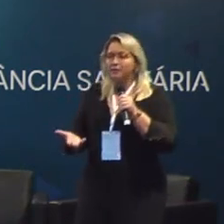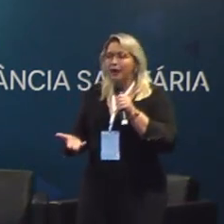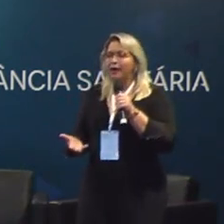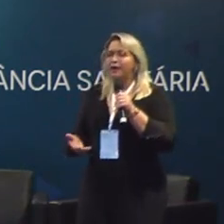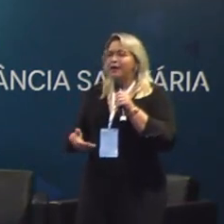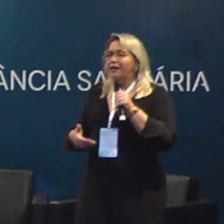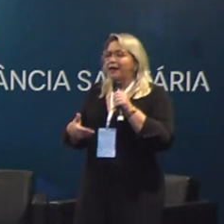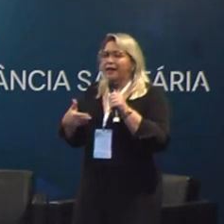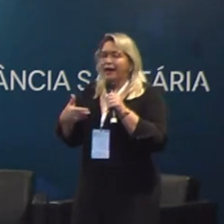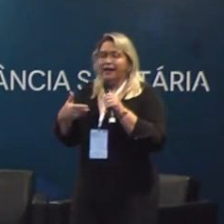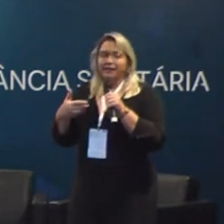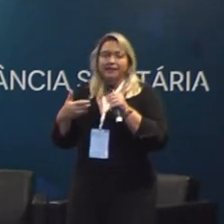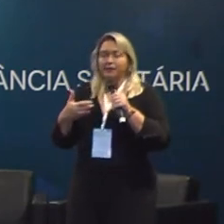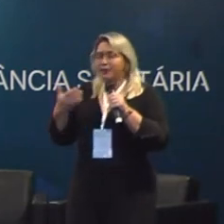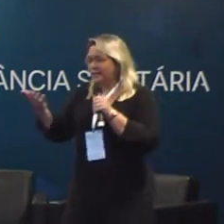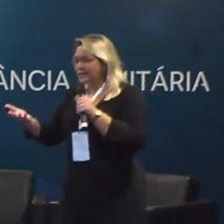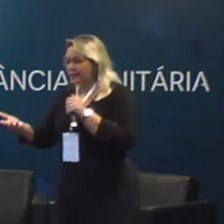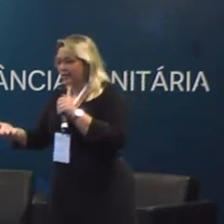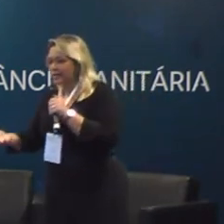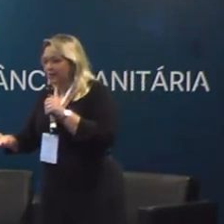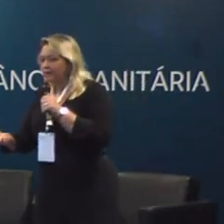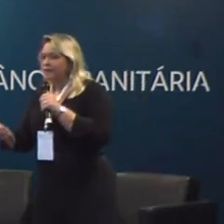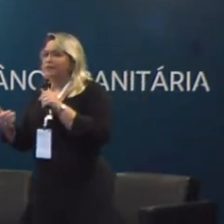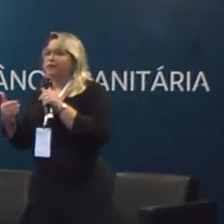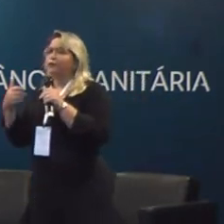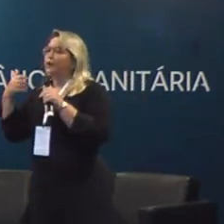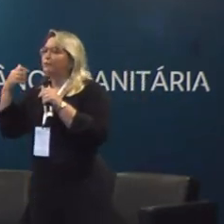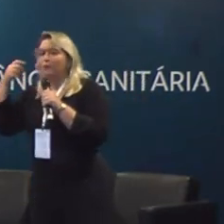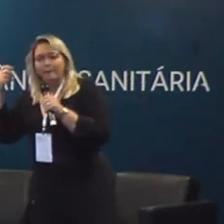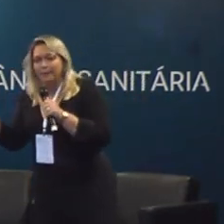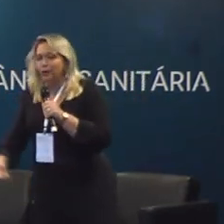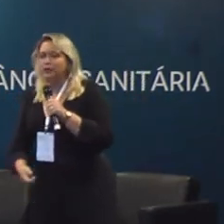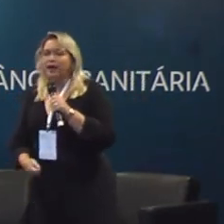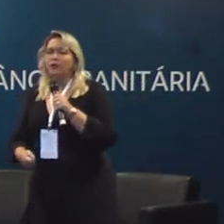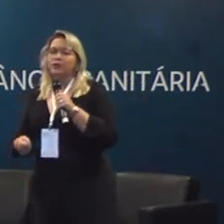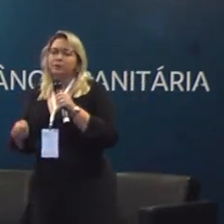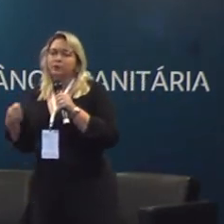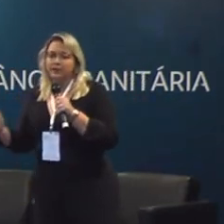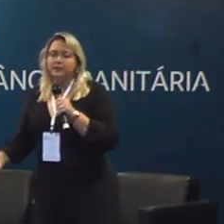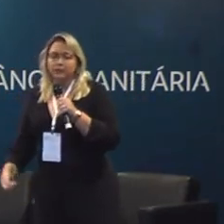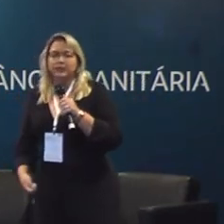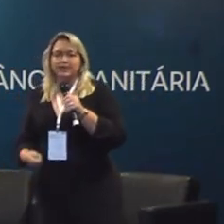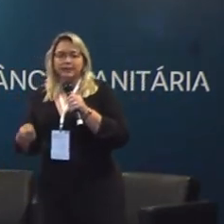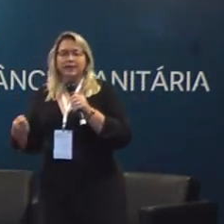participar. Agradecer também a Cecília, que foi uma mão na roda em